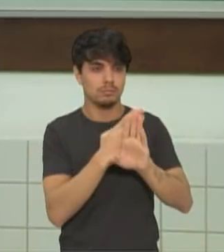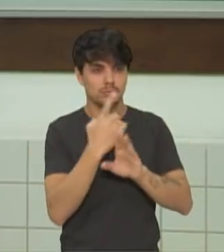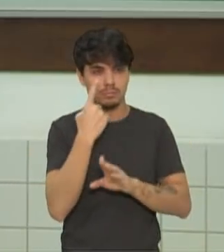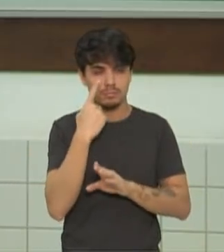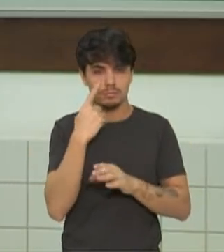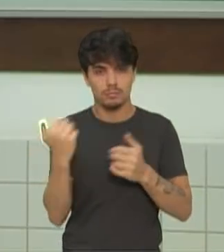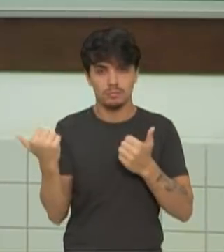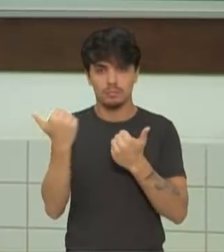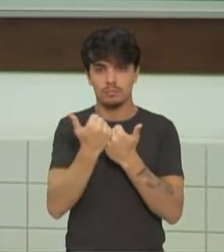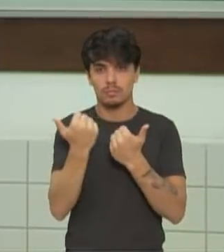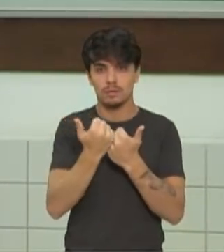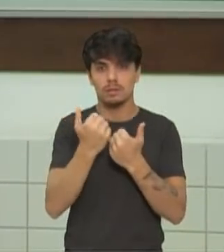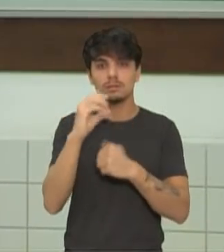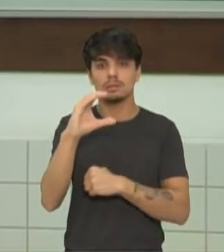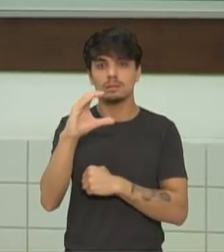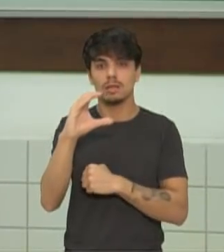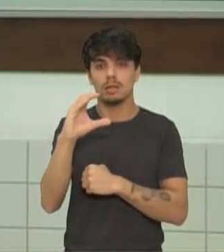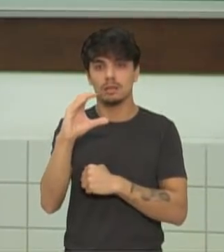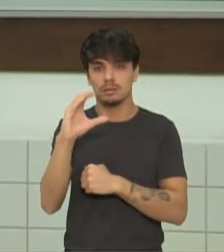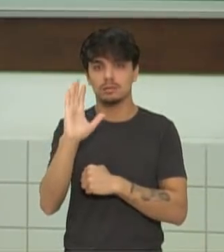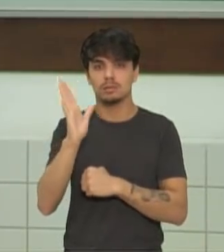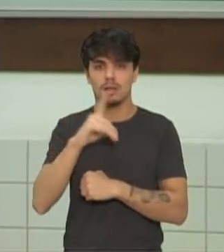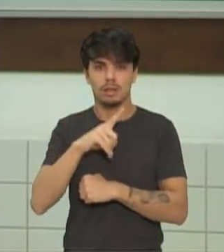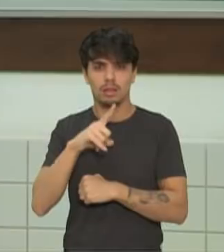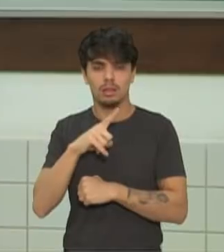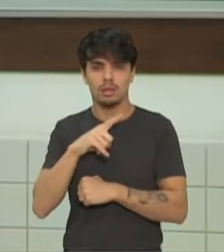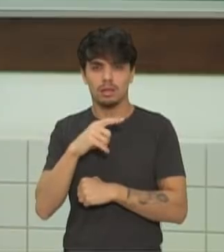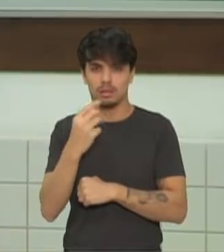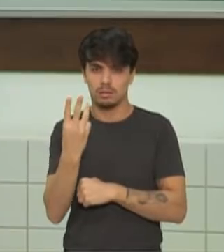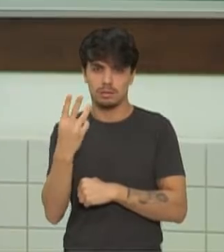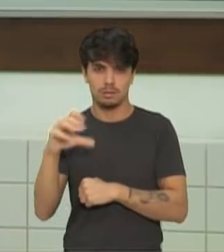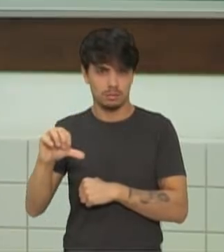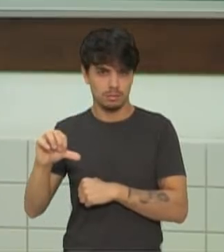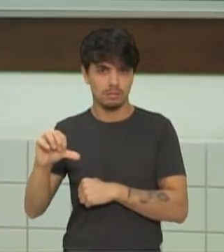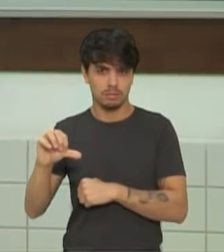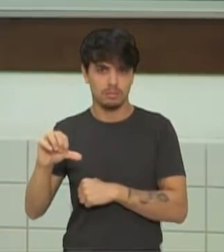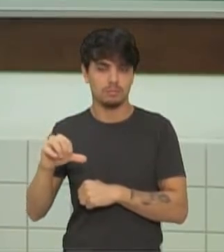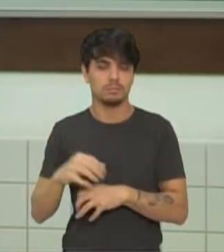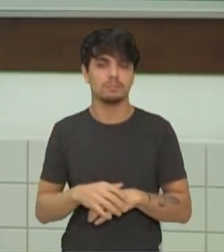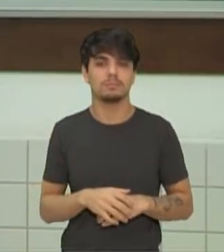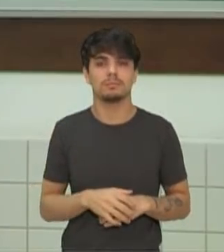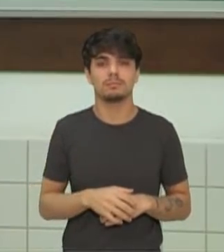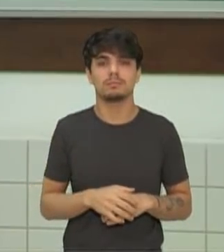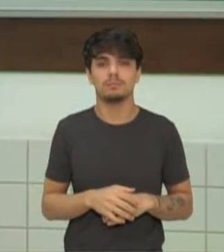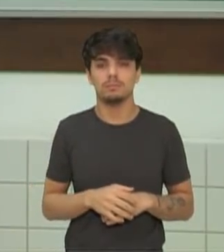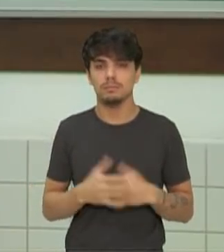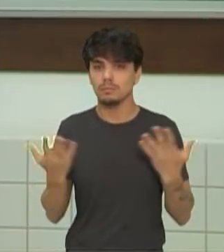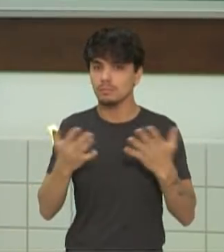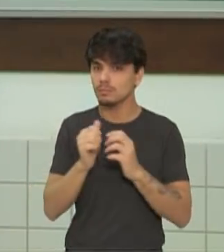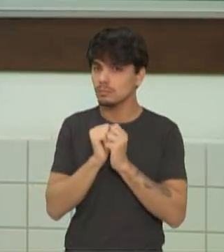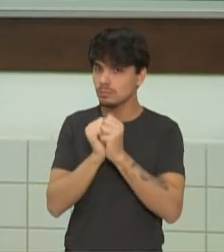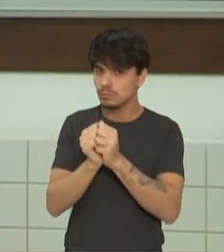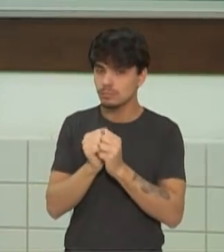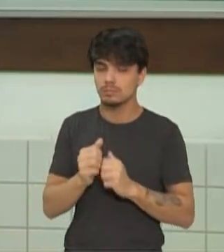No lugar do C, nós temos o número, é 39 graus, tá bom? Então, vamos lá fazer